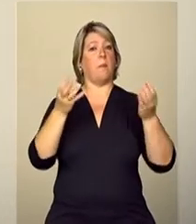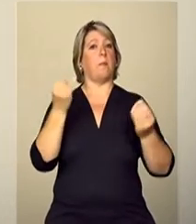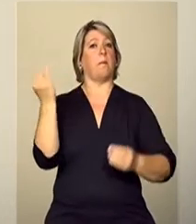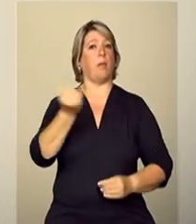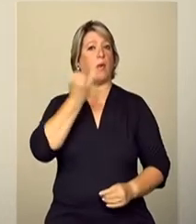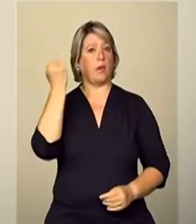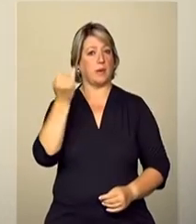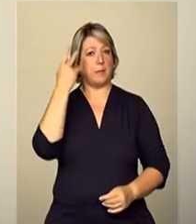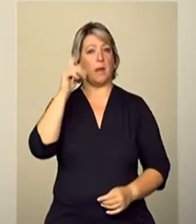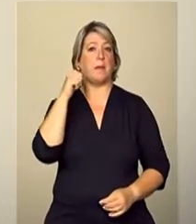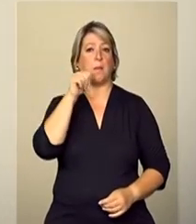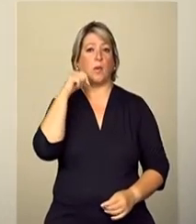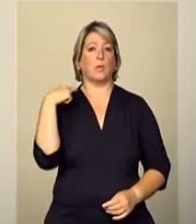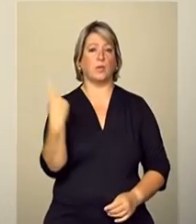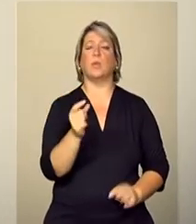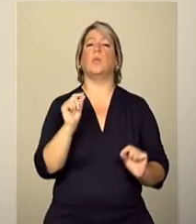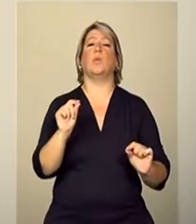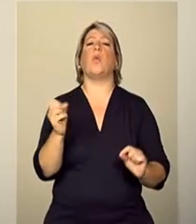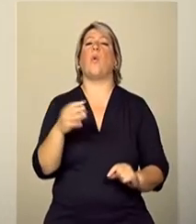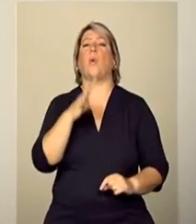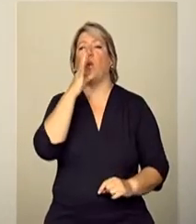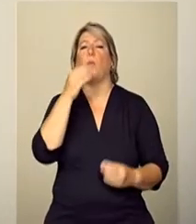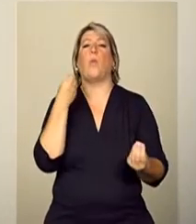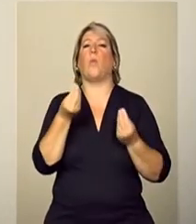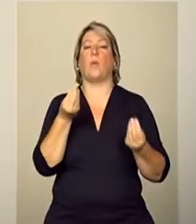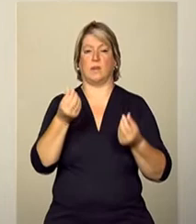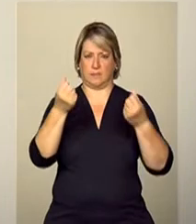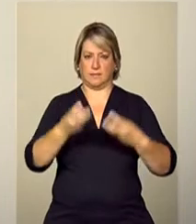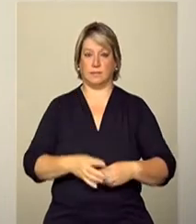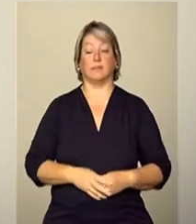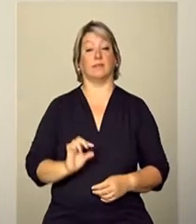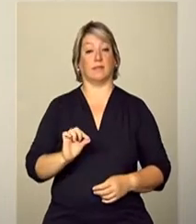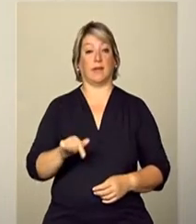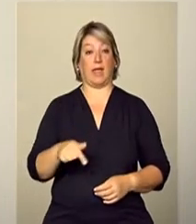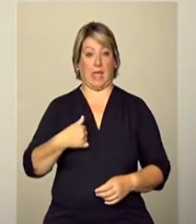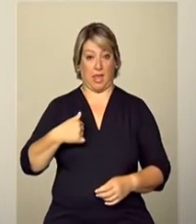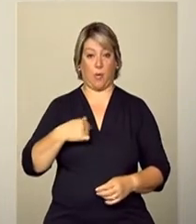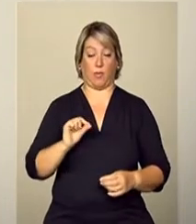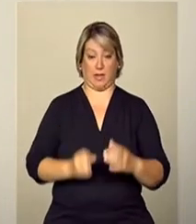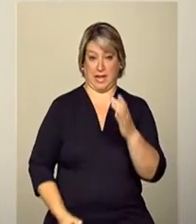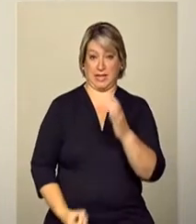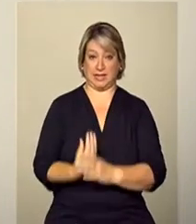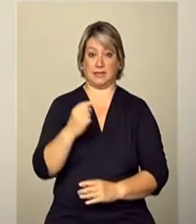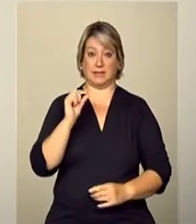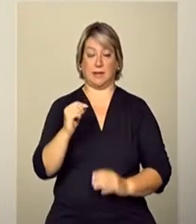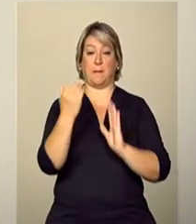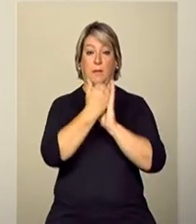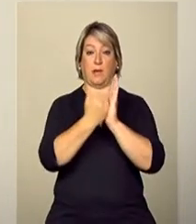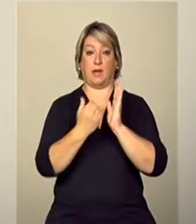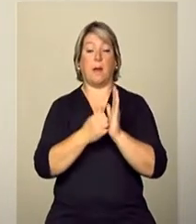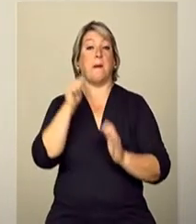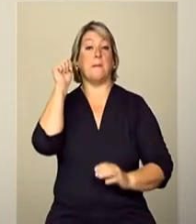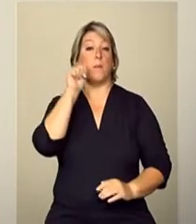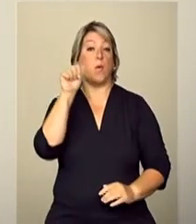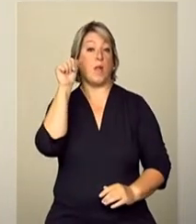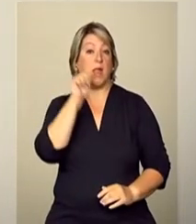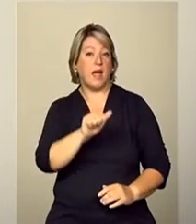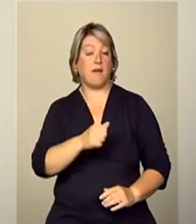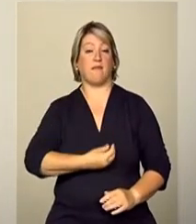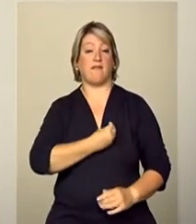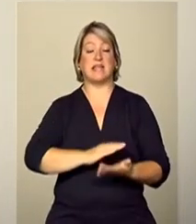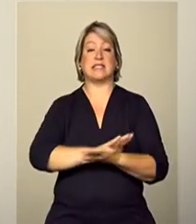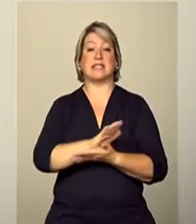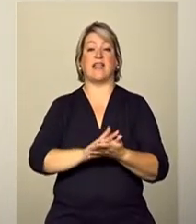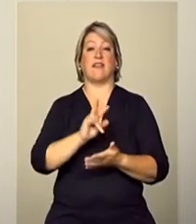importante para as mulheres que novidade é essa apresenta sabe Luciano eu lancei o programa mulher viver sem violência